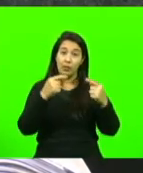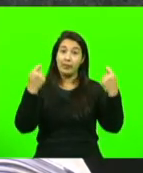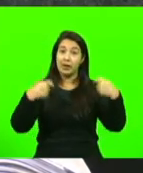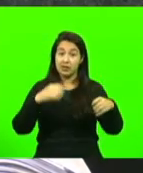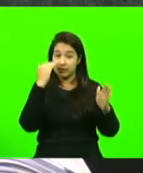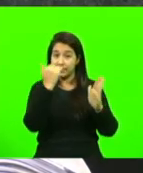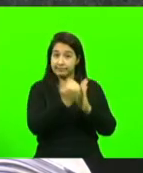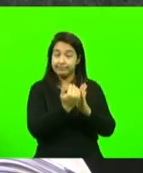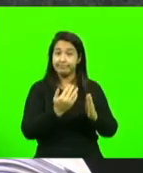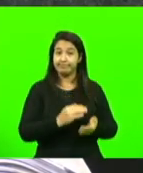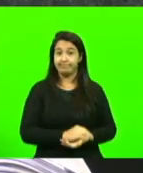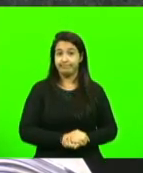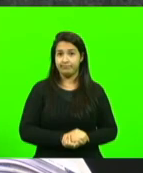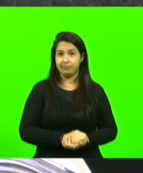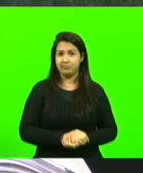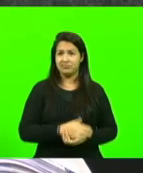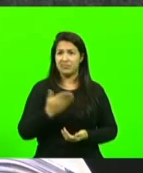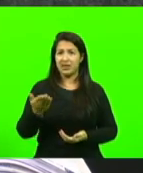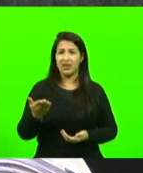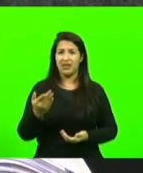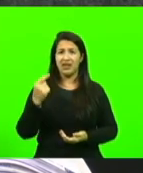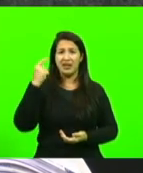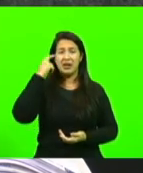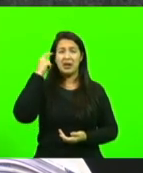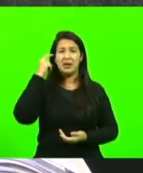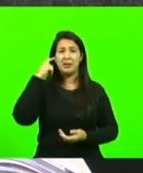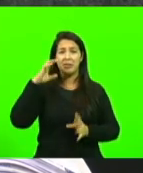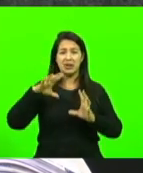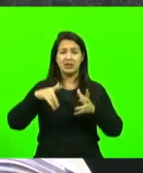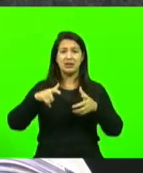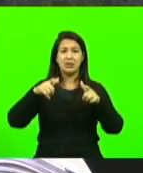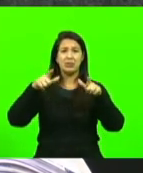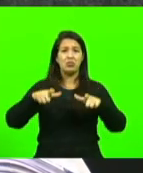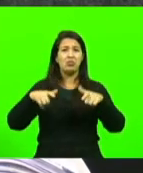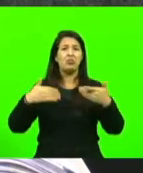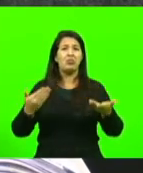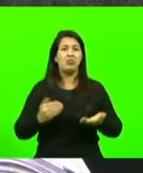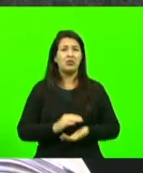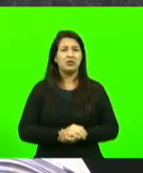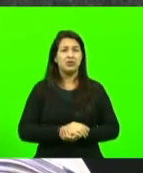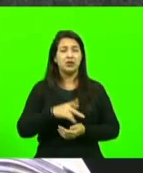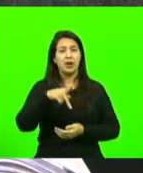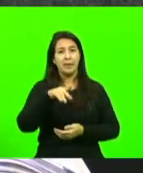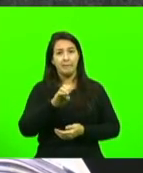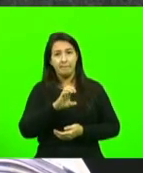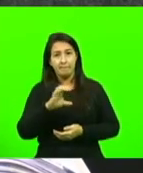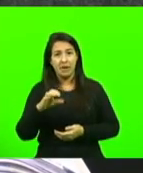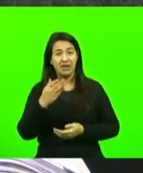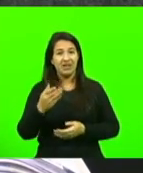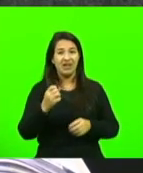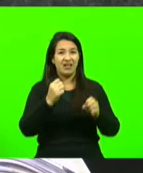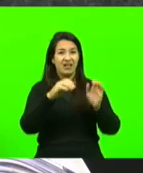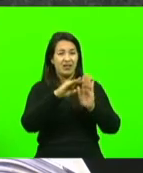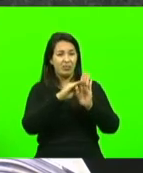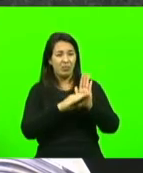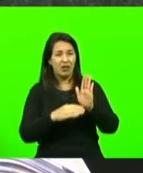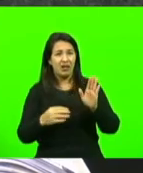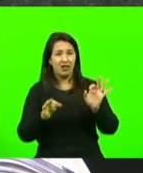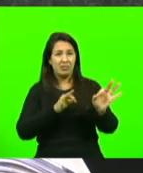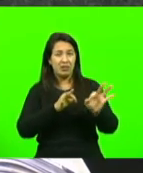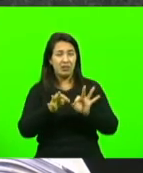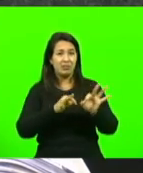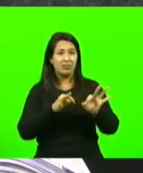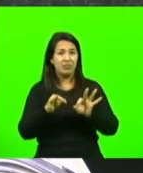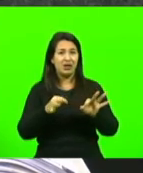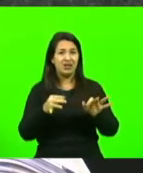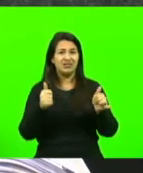link mundo essas pessoas vivem temos uma PEC que foi Tecnicamente muito mal construída o servidor público né